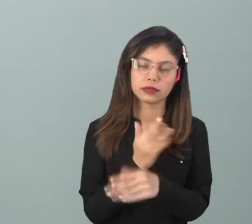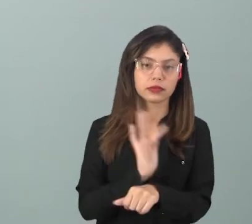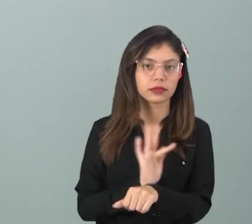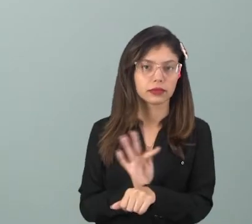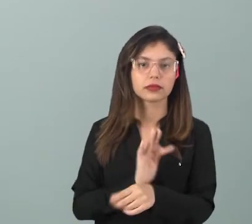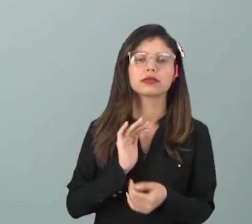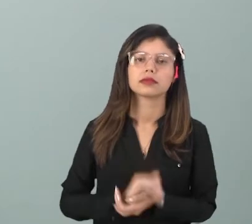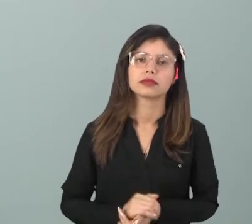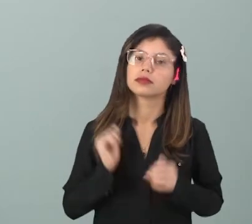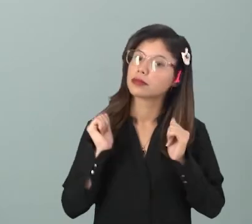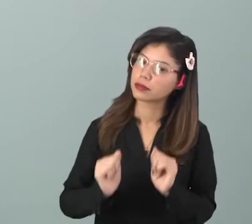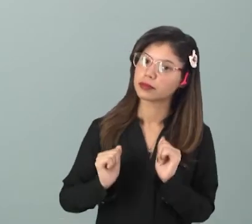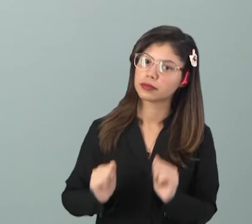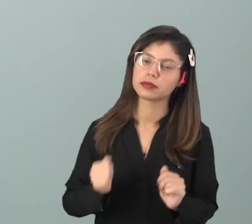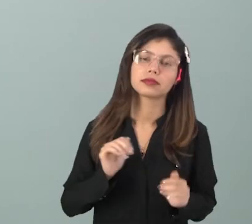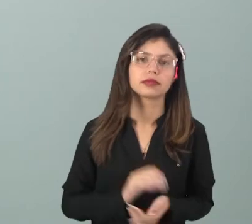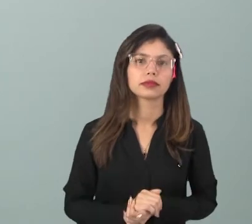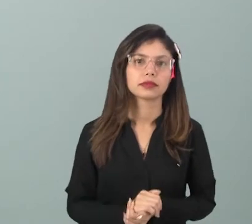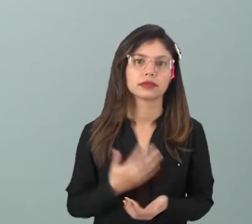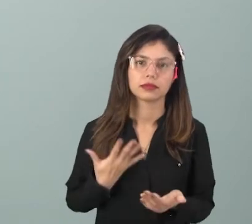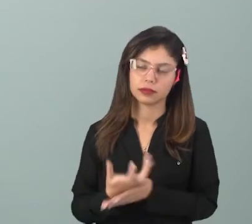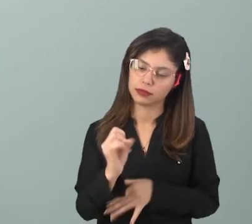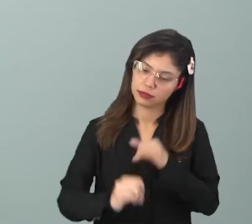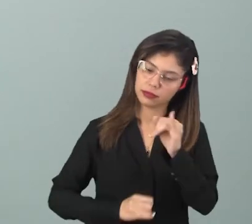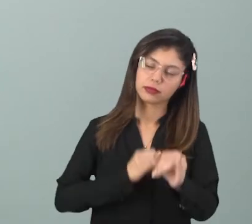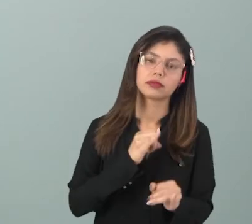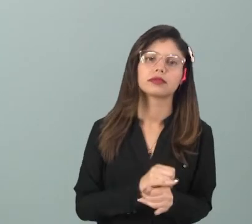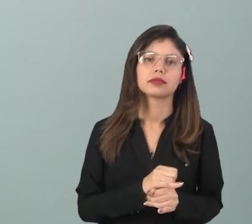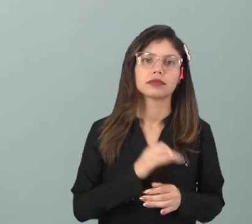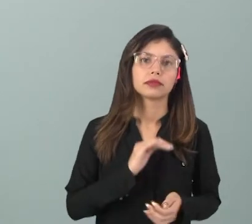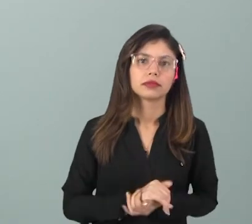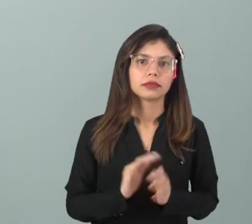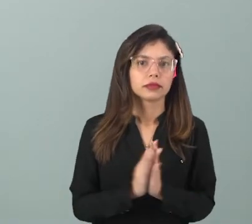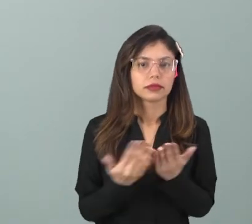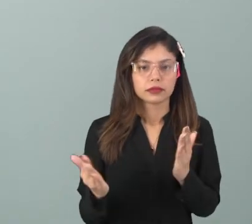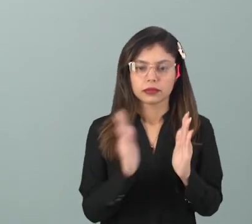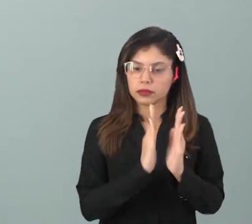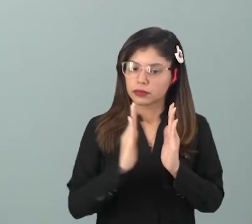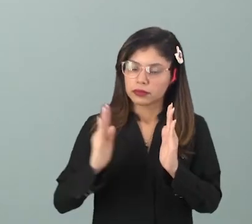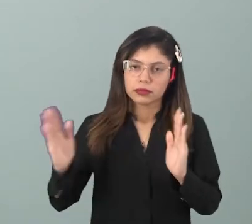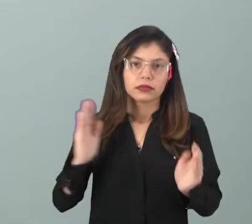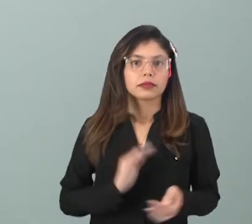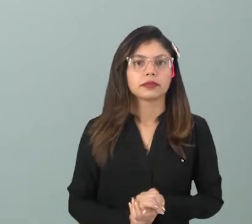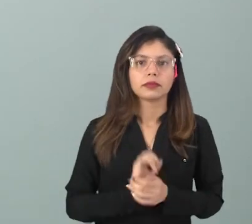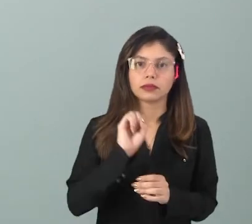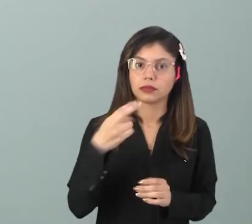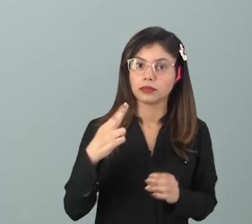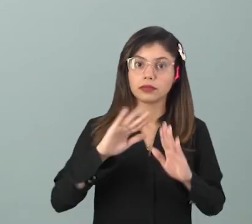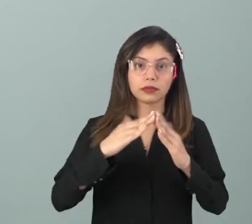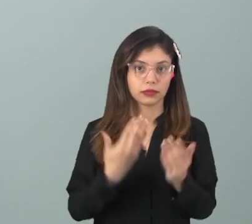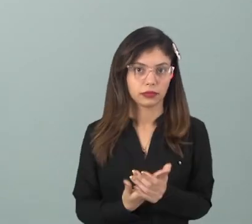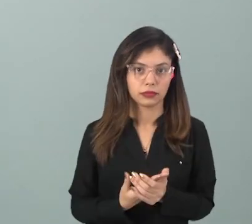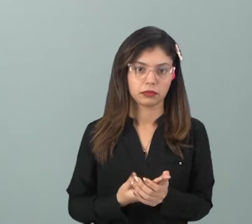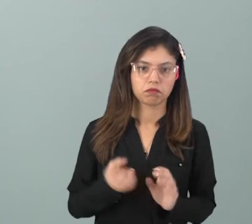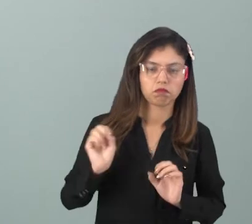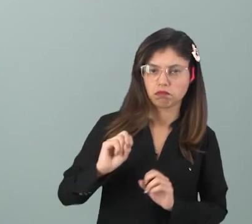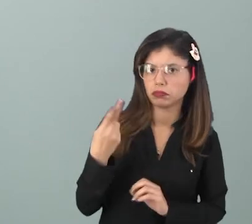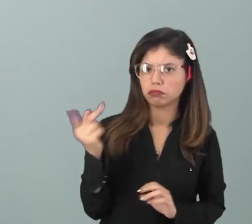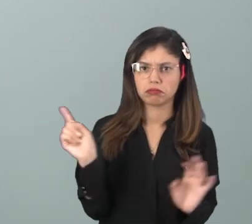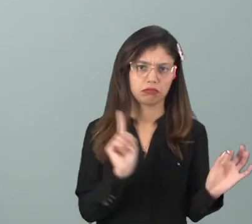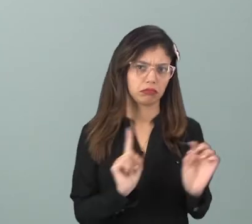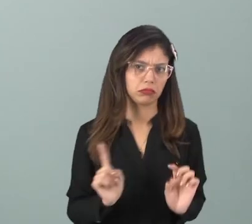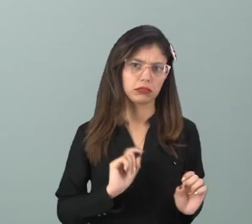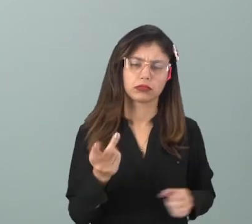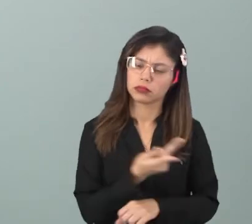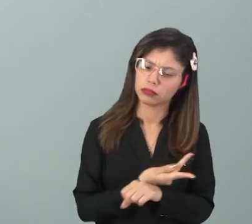os livros e os filmes Você pode muito bem buscar na internet buscar na livraria buscar na escola ou se não se interessou por essas